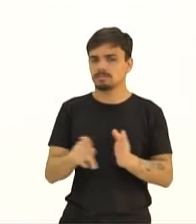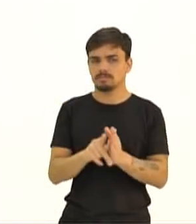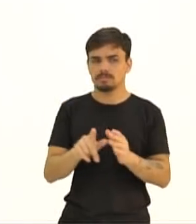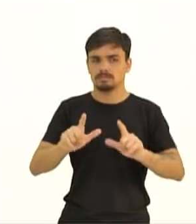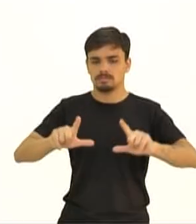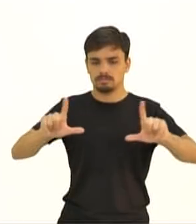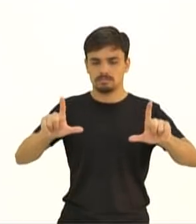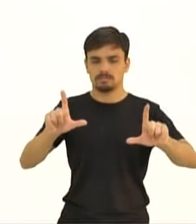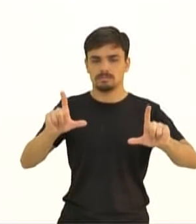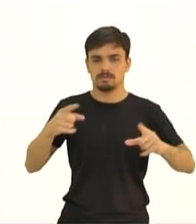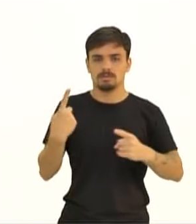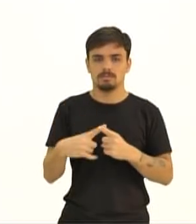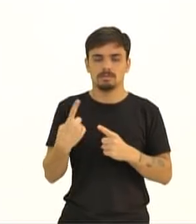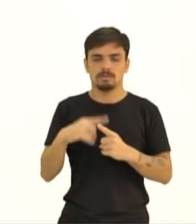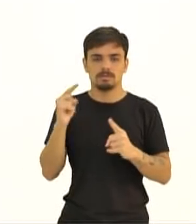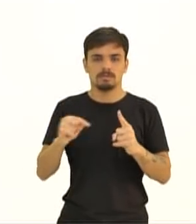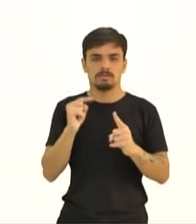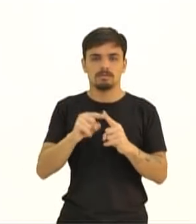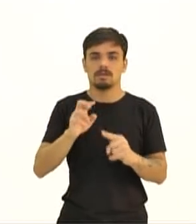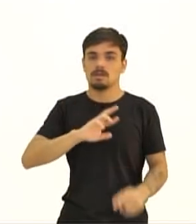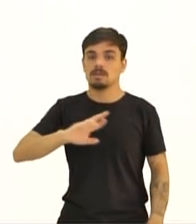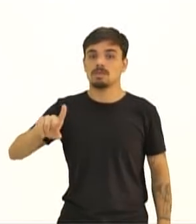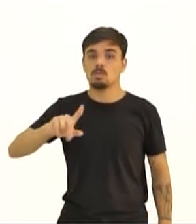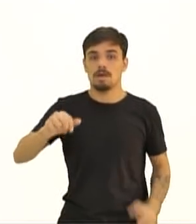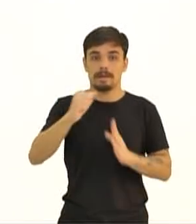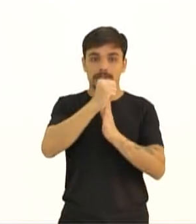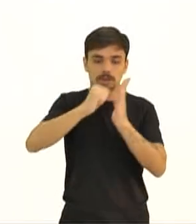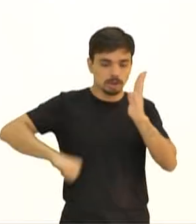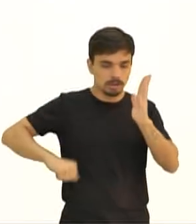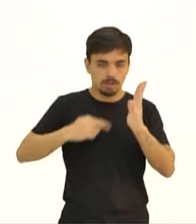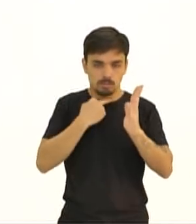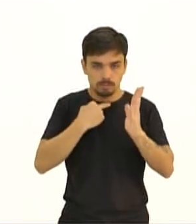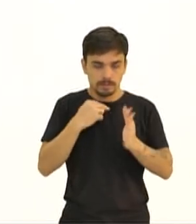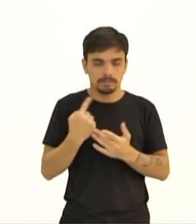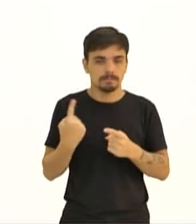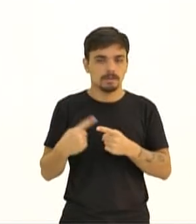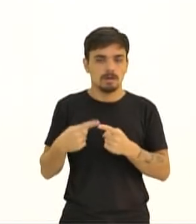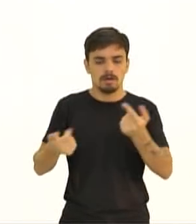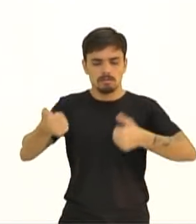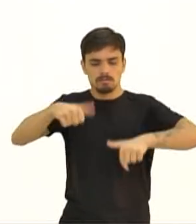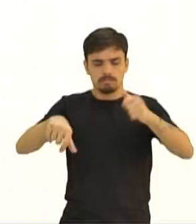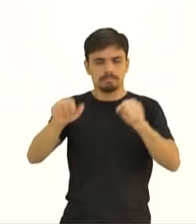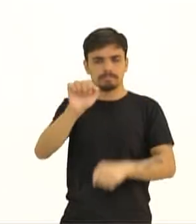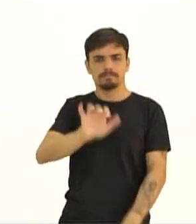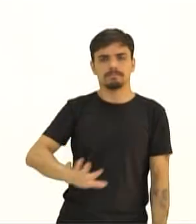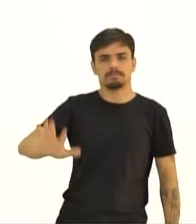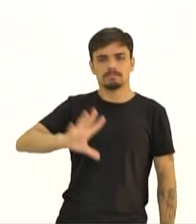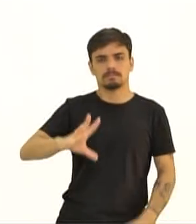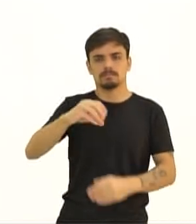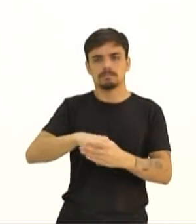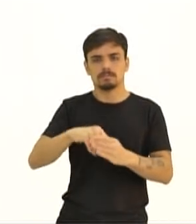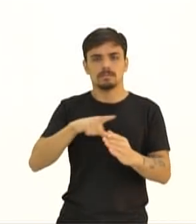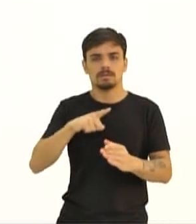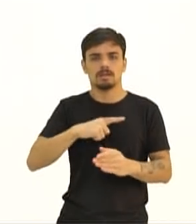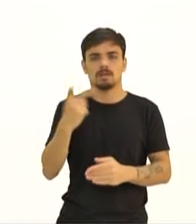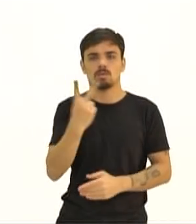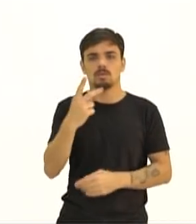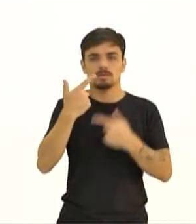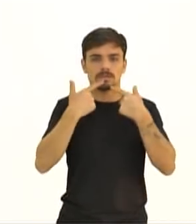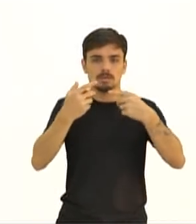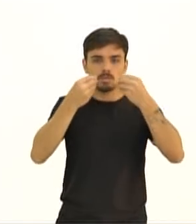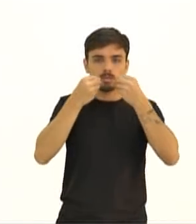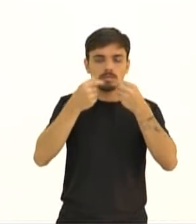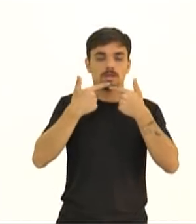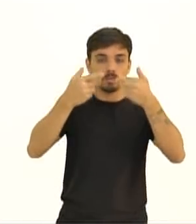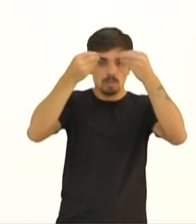dizendo: está aqui por finalidade, que não é para você remover. Analise a imagem. Nela temos duas linguagens que